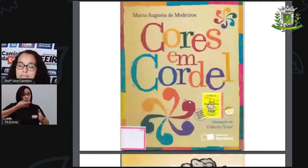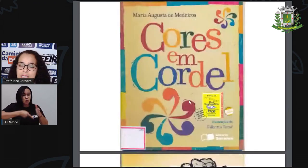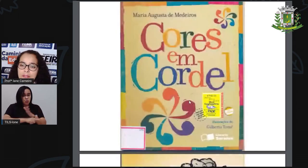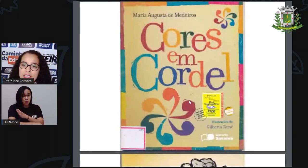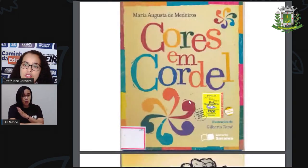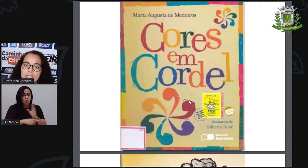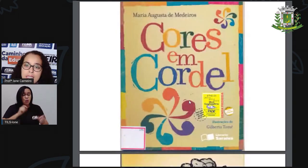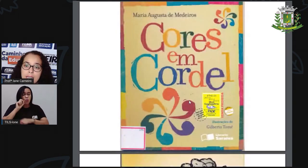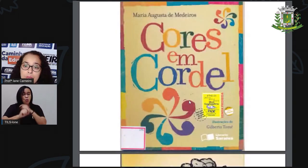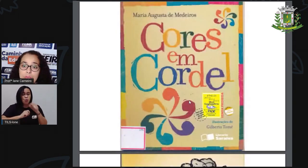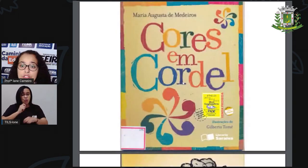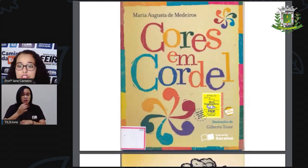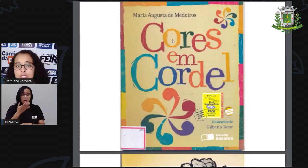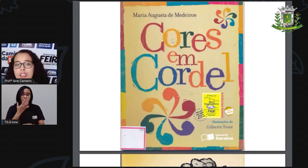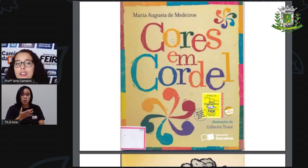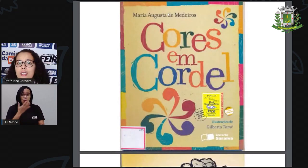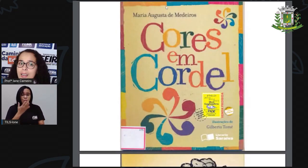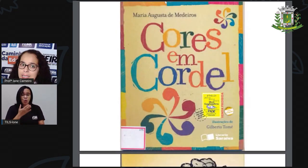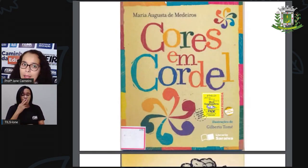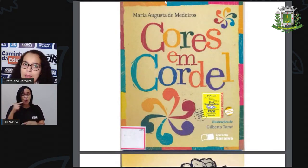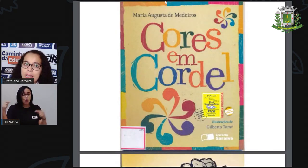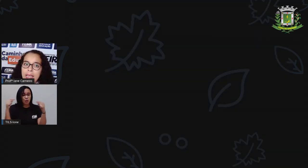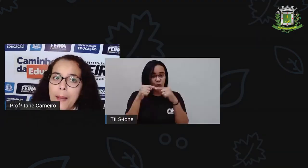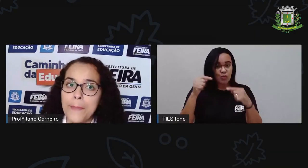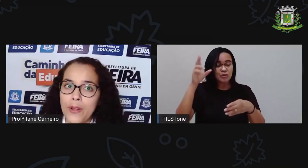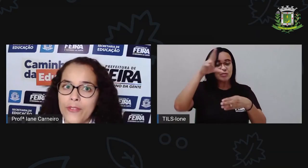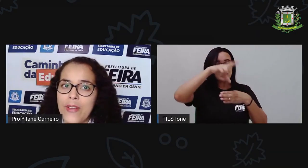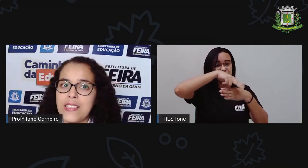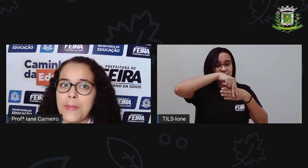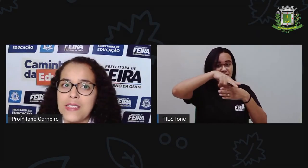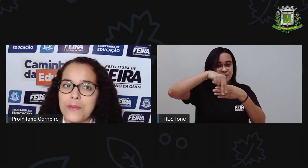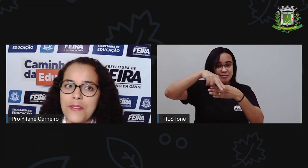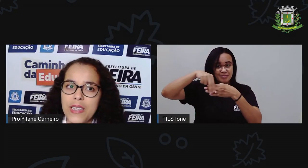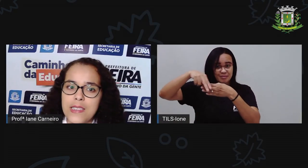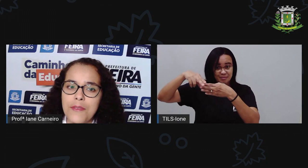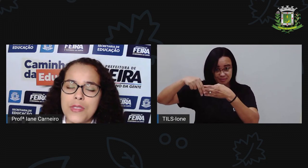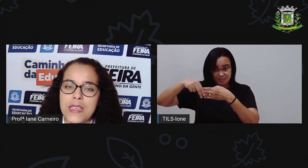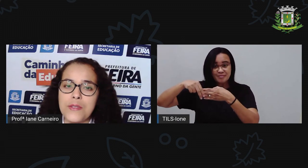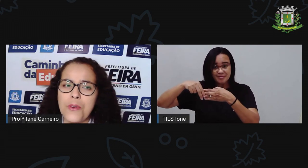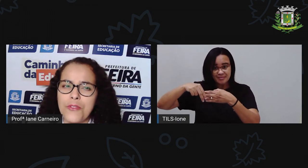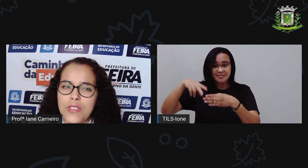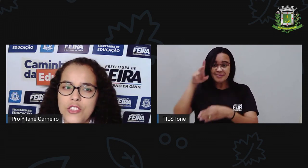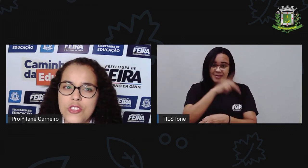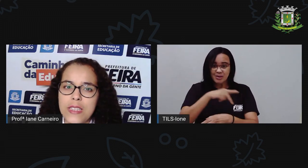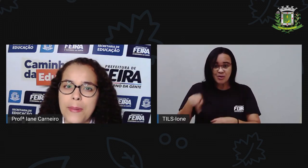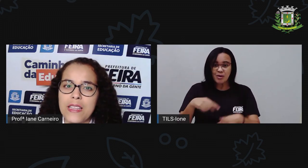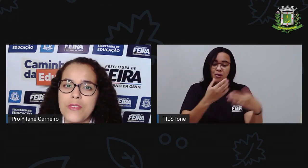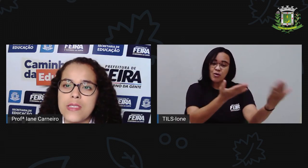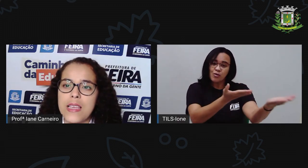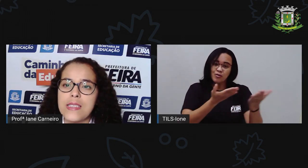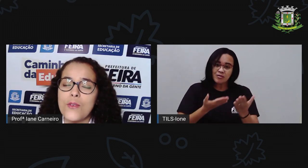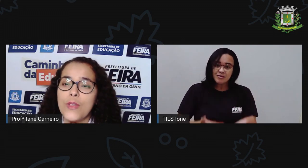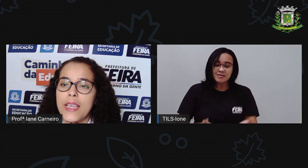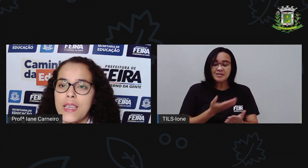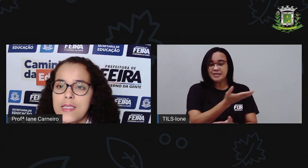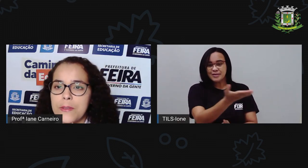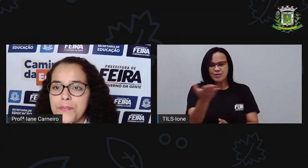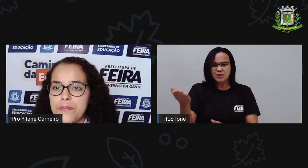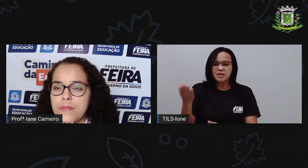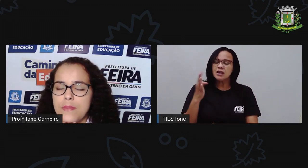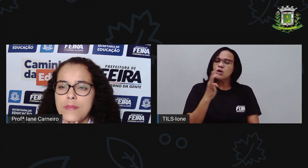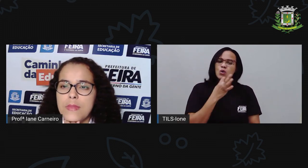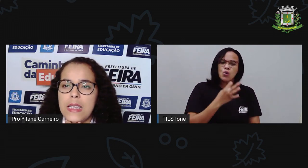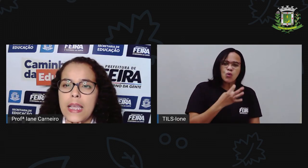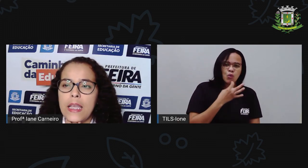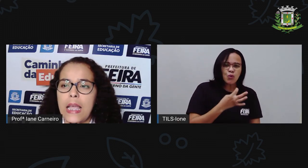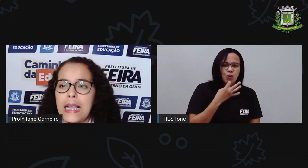cores através da literatura de cordel. E aí a Pró faz mais uma vez a vocês o convite para que vocês conheçam